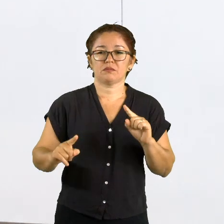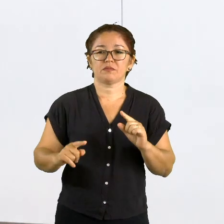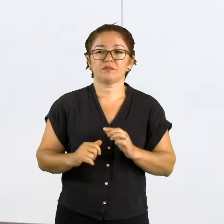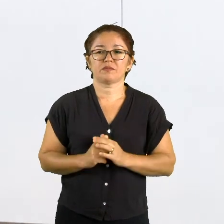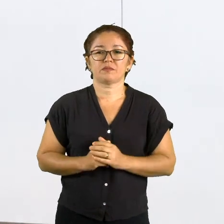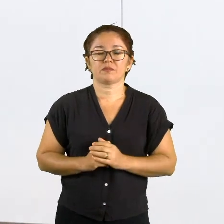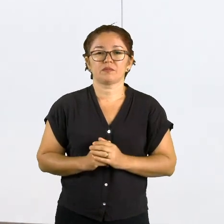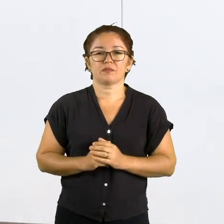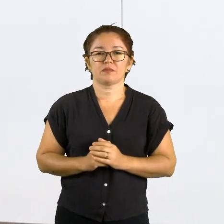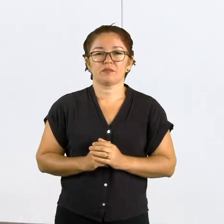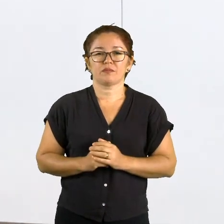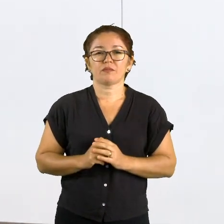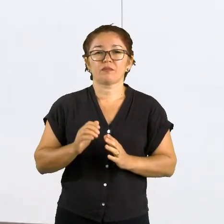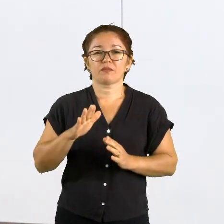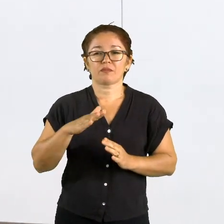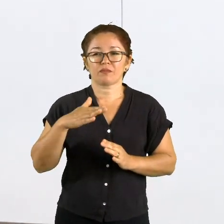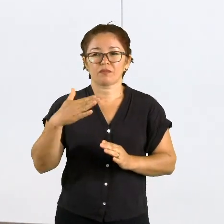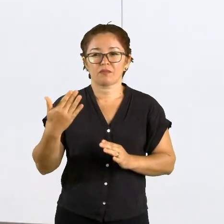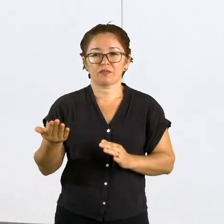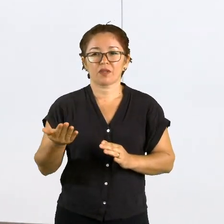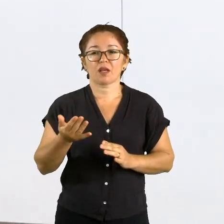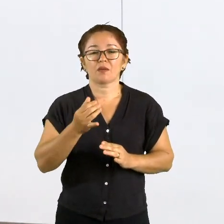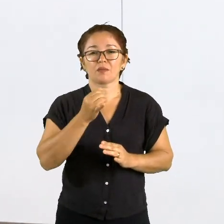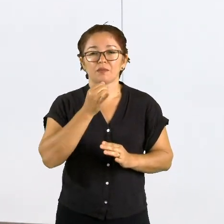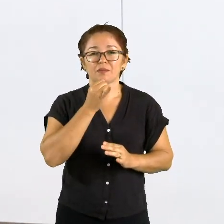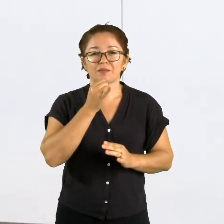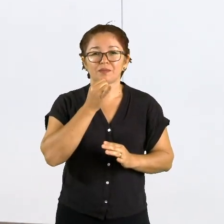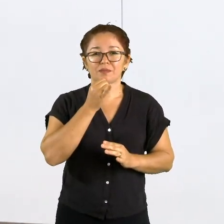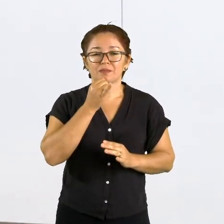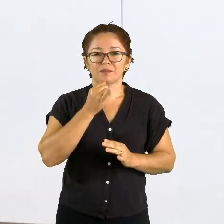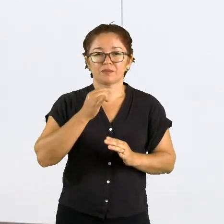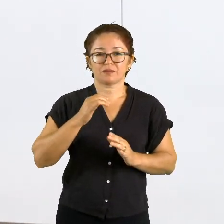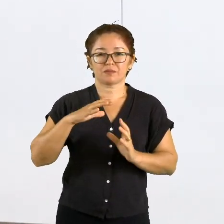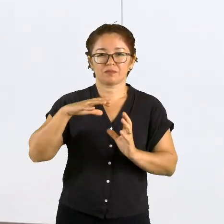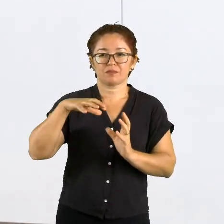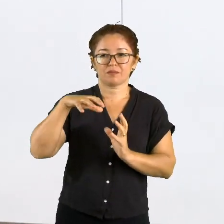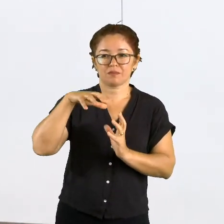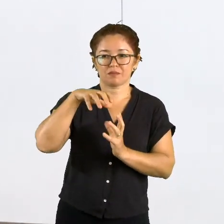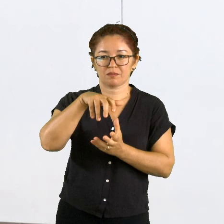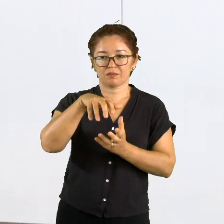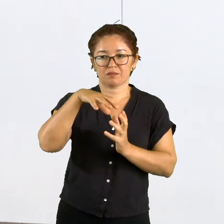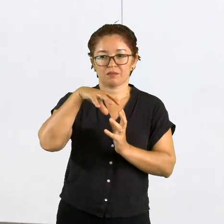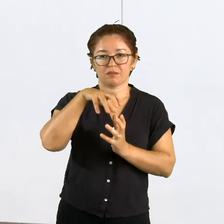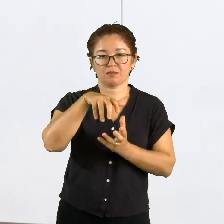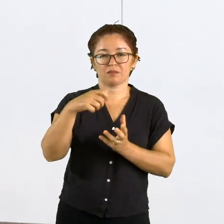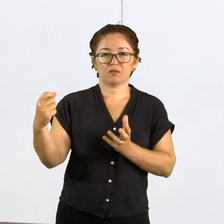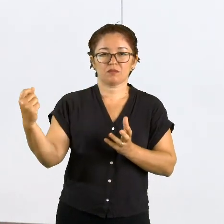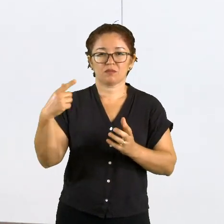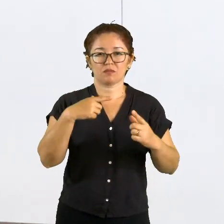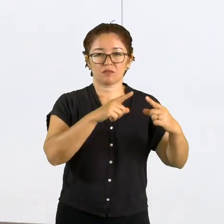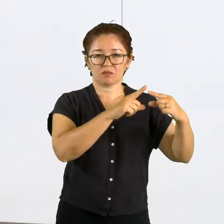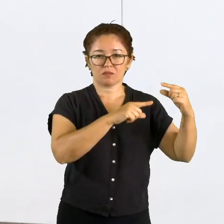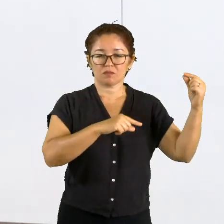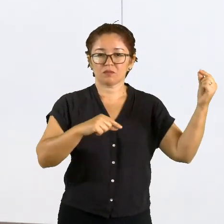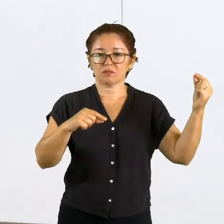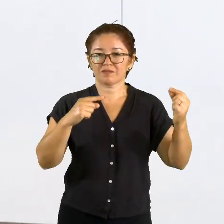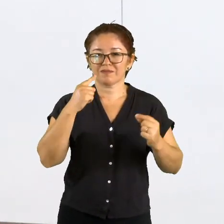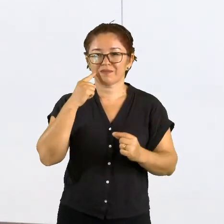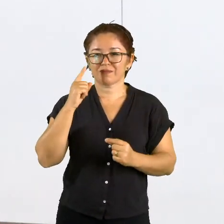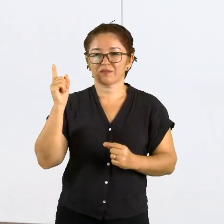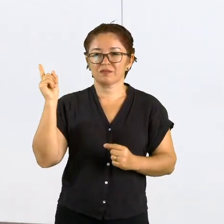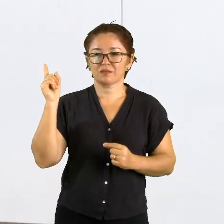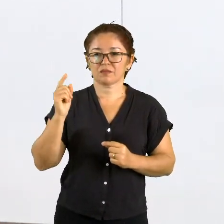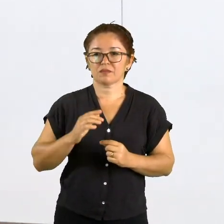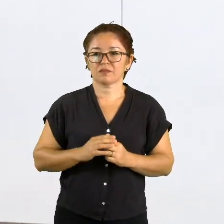é chamado de lunação, ou movimento, ou o mês sinódico, também chamado. Então a